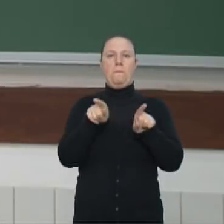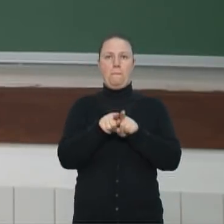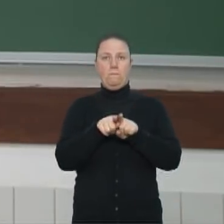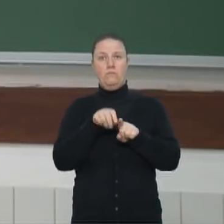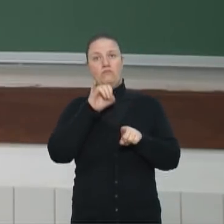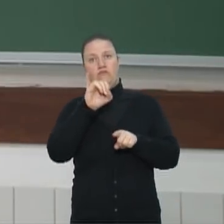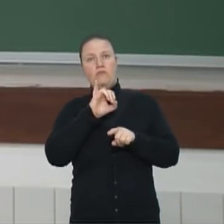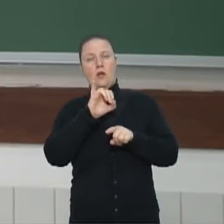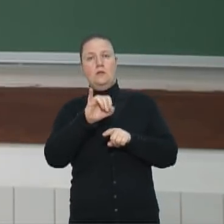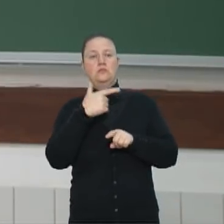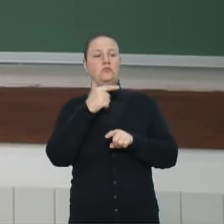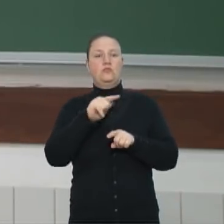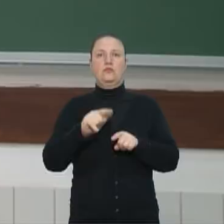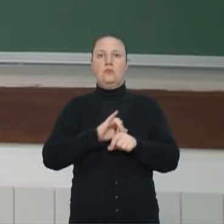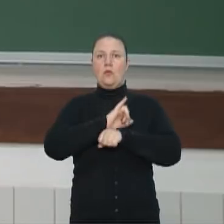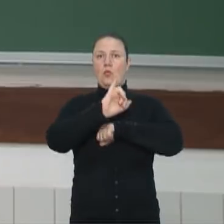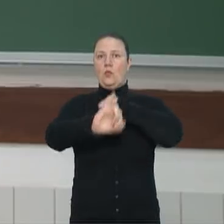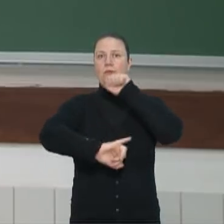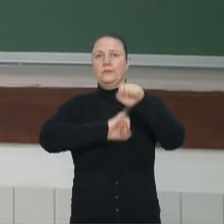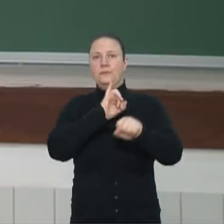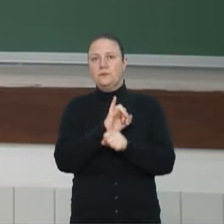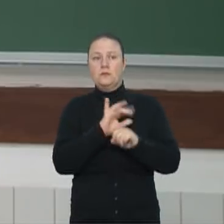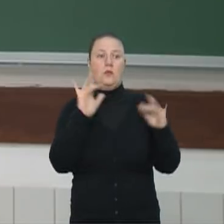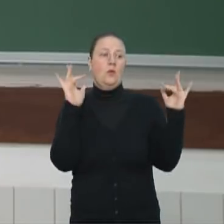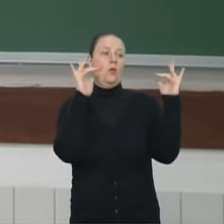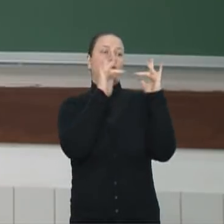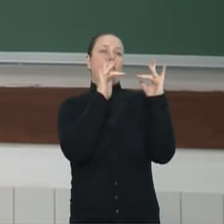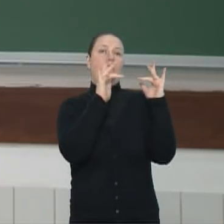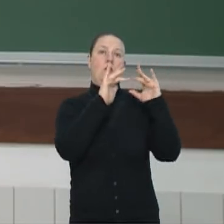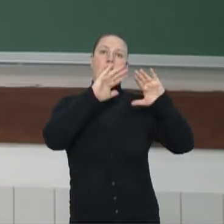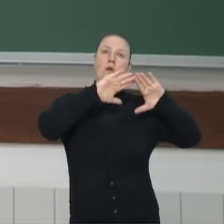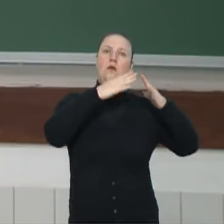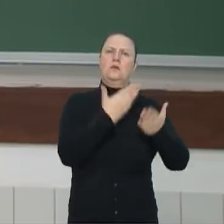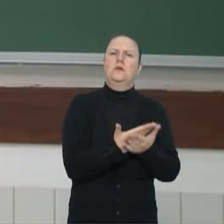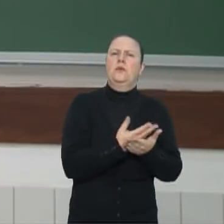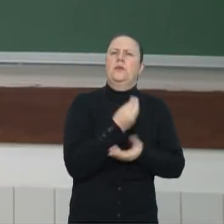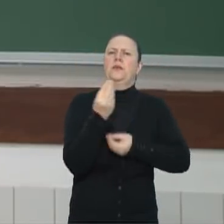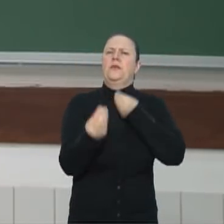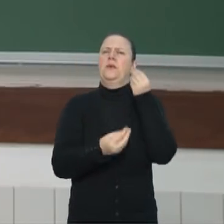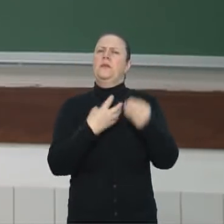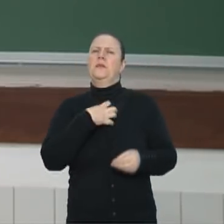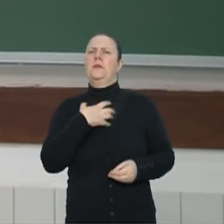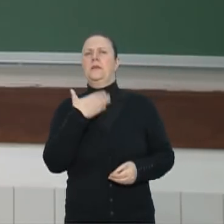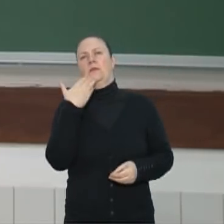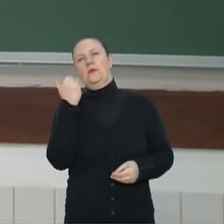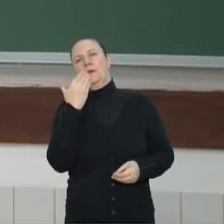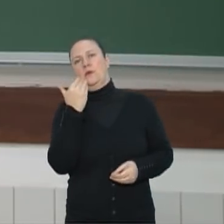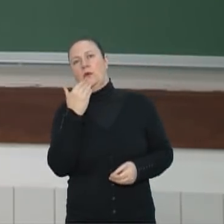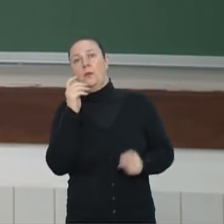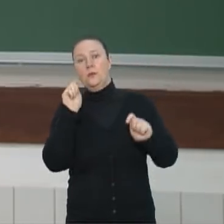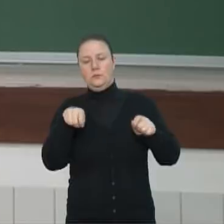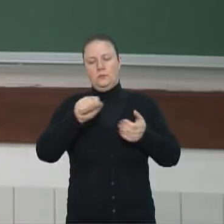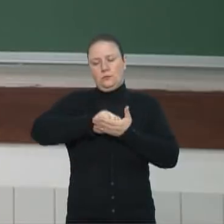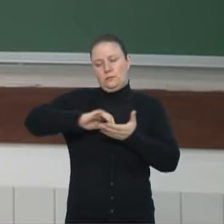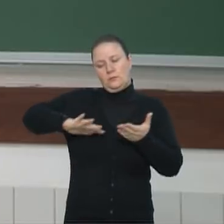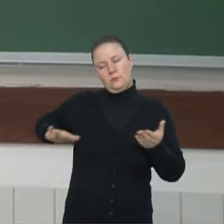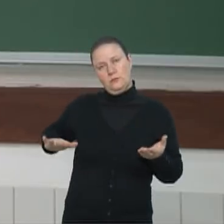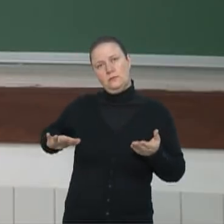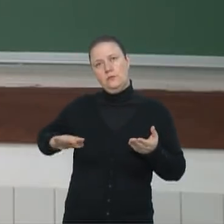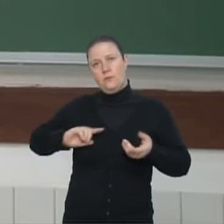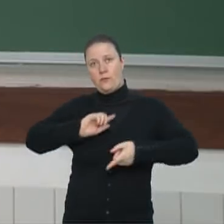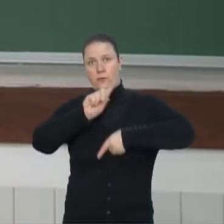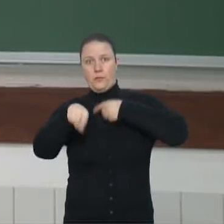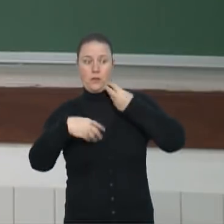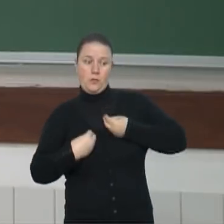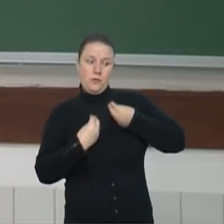tem acesso ao Classroom, entre em contato com a sua escola para ver qual é a melhor forma que você tem para poder realizar essas atividades e não